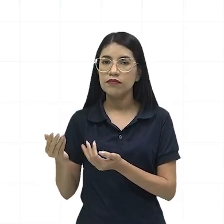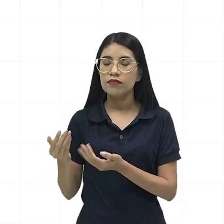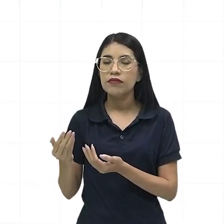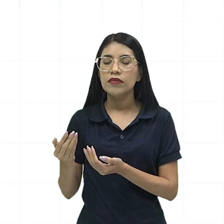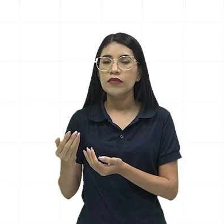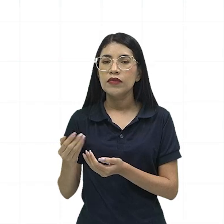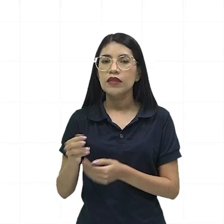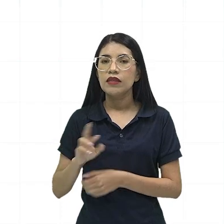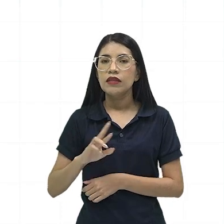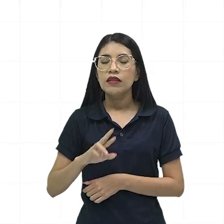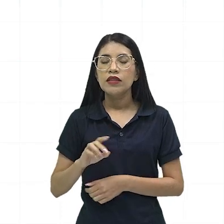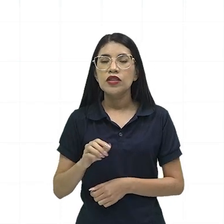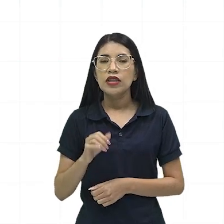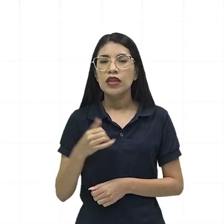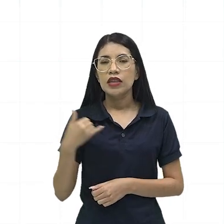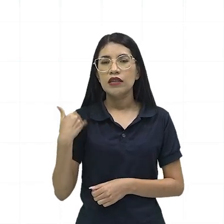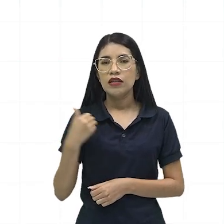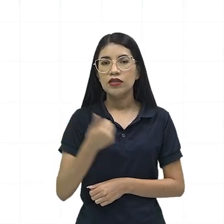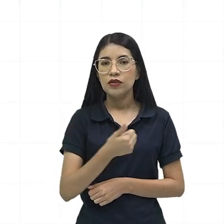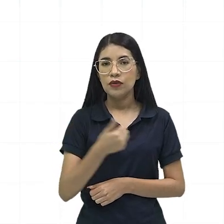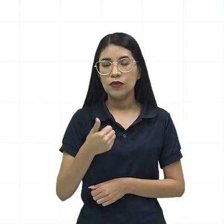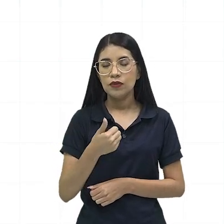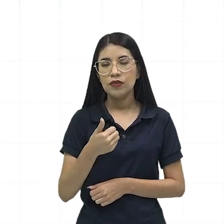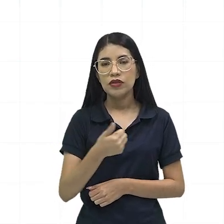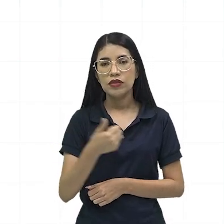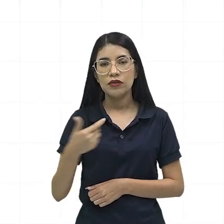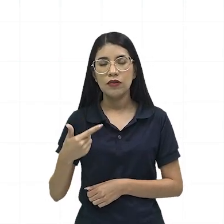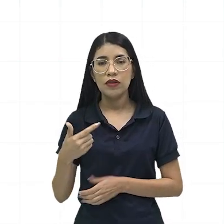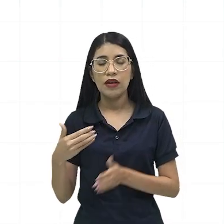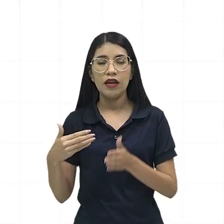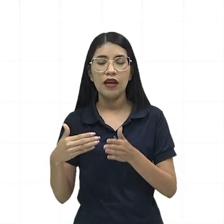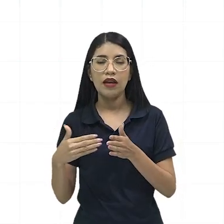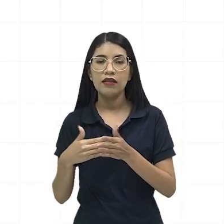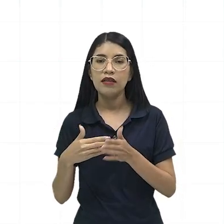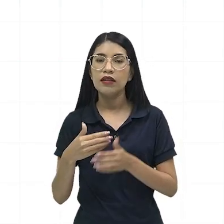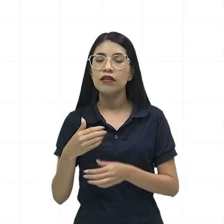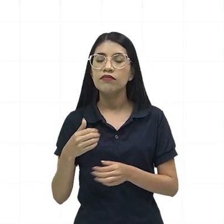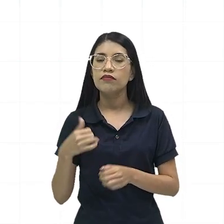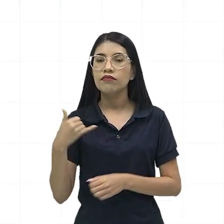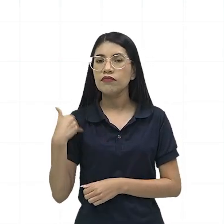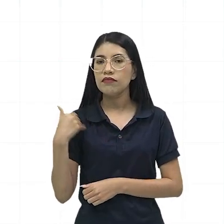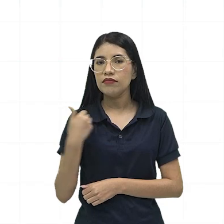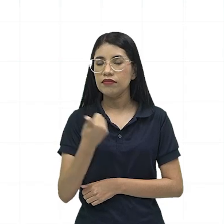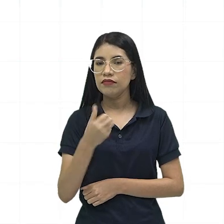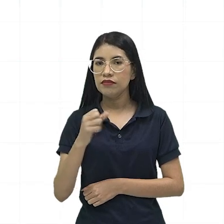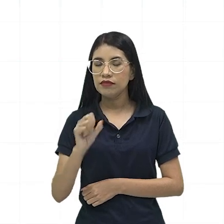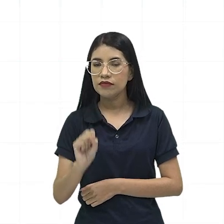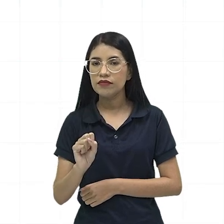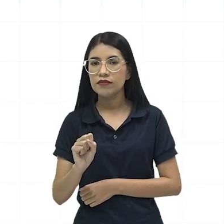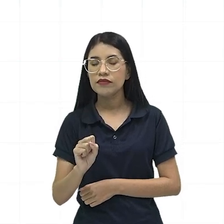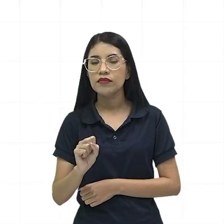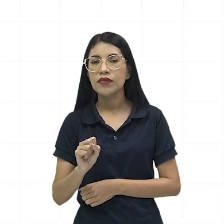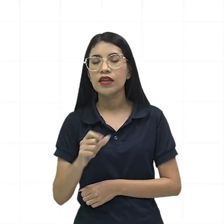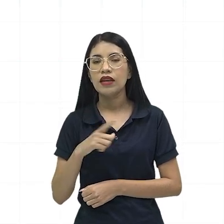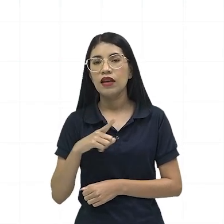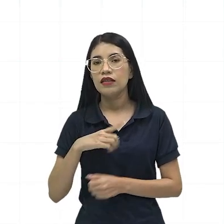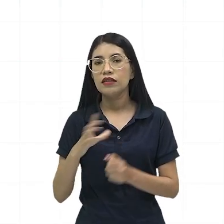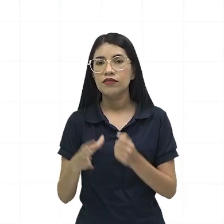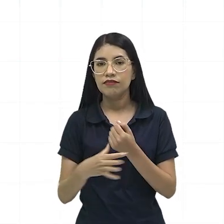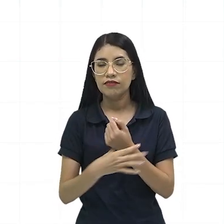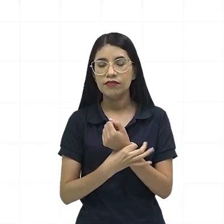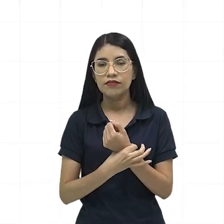adolescentes, pré-adolescentes de 11, 12 anos, é até os 18 anos de idade, tá? Então, essas crianças,